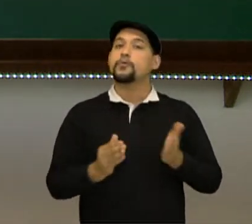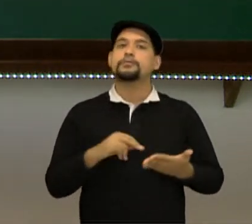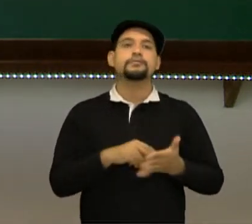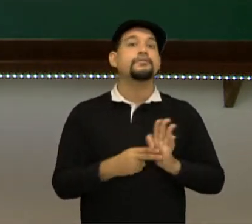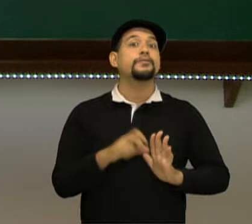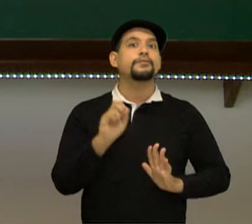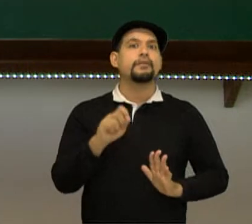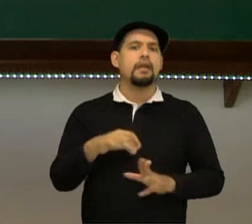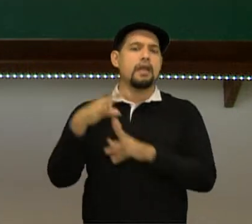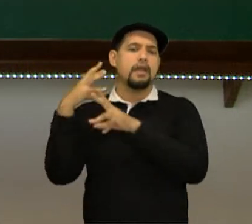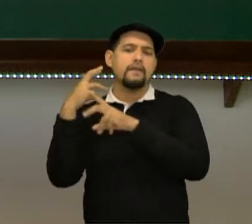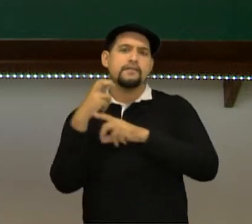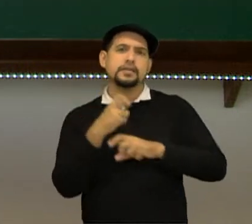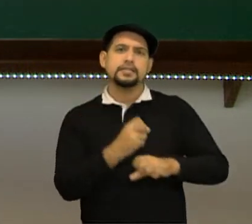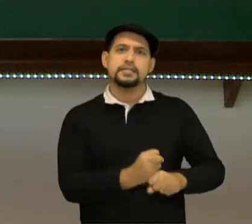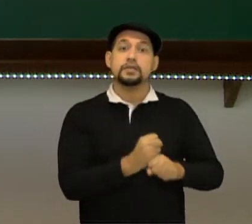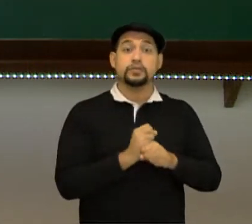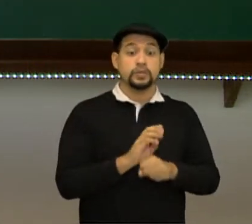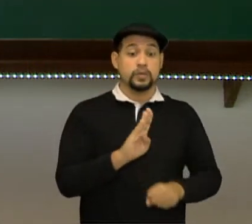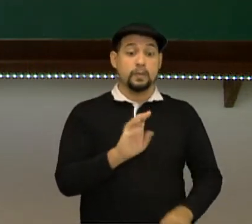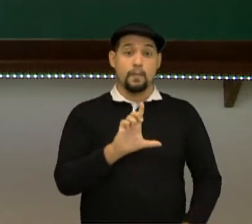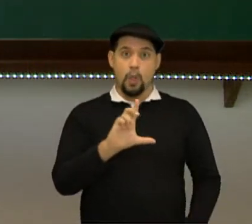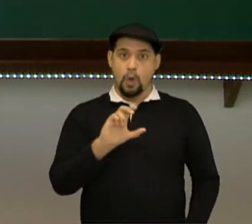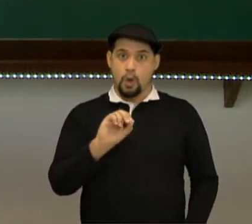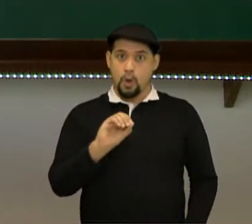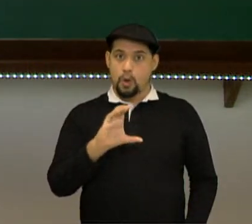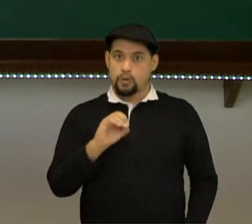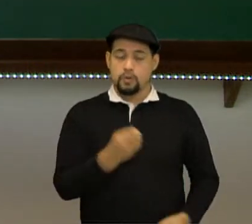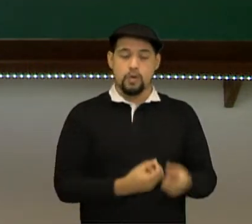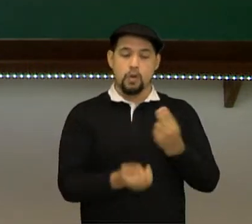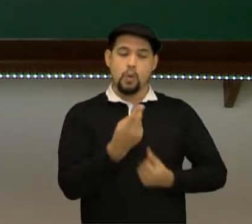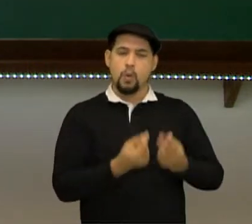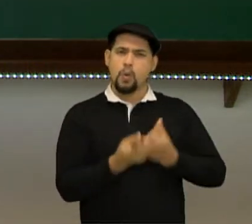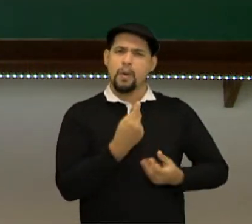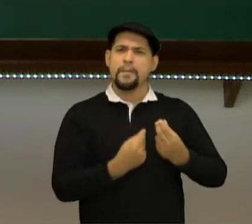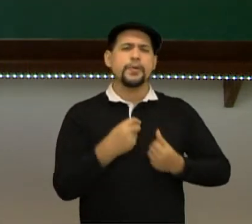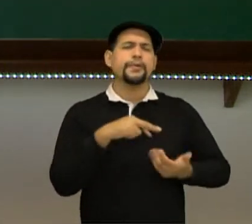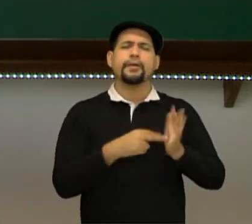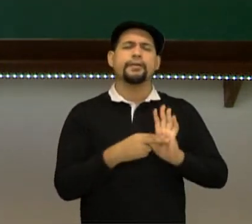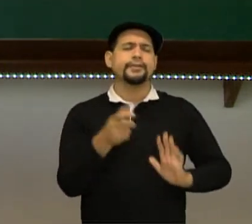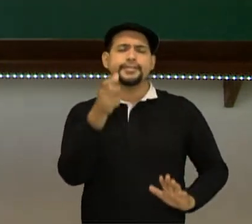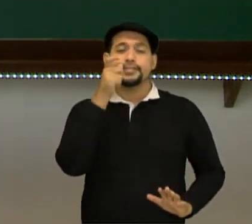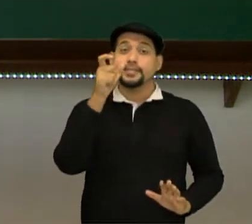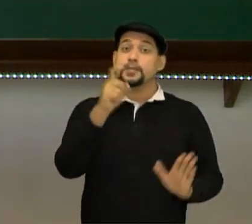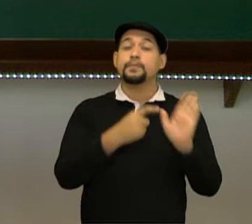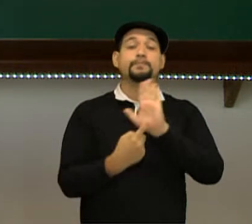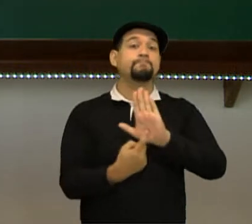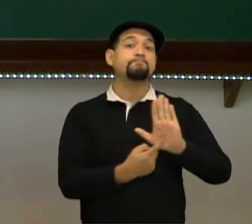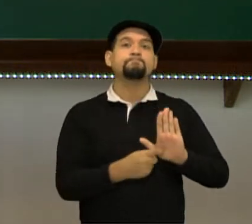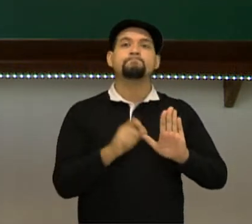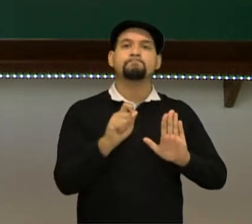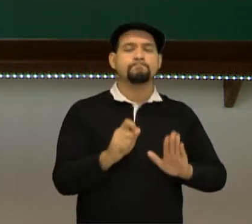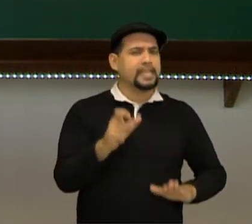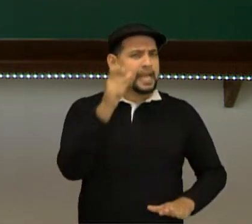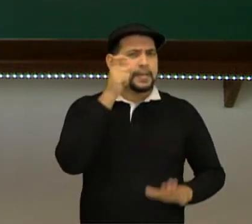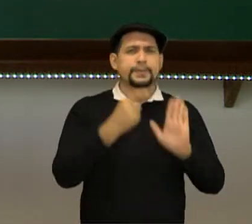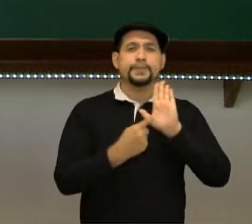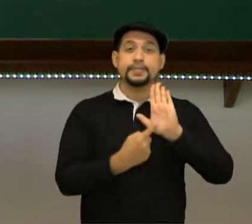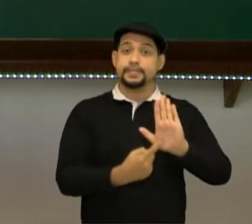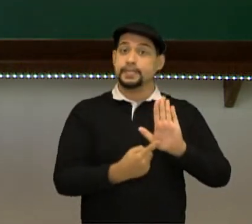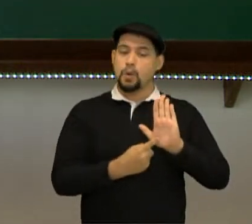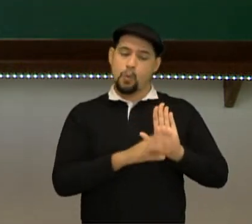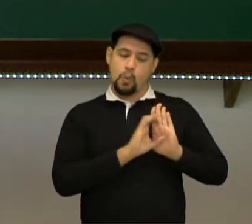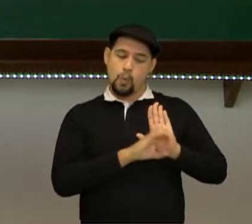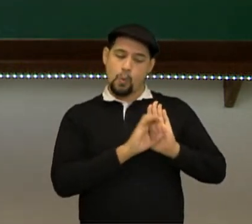hoje é sobre a visão de blocos econômicos dentro do quesito blocos econômicos O que é interessante nós destacamos interessa destacar